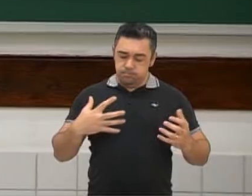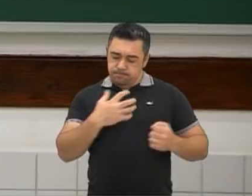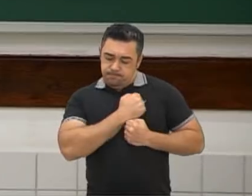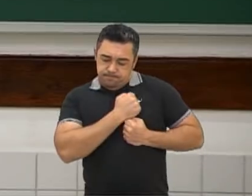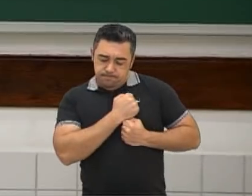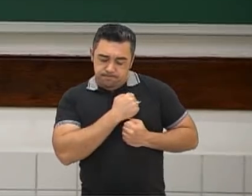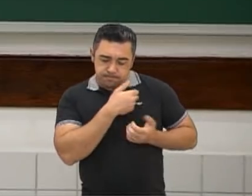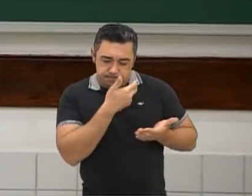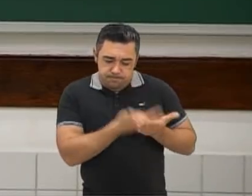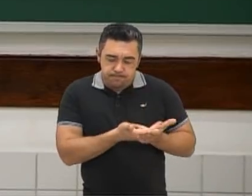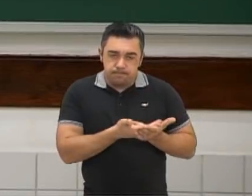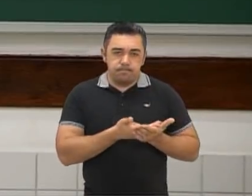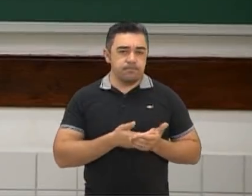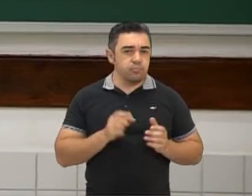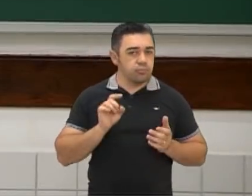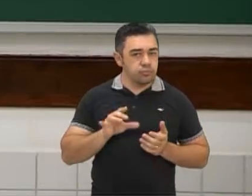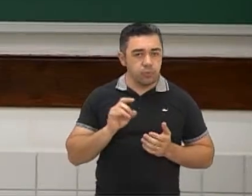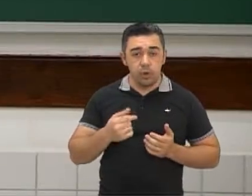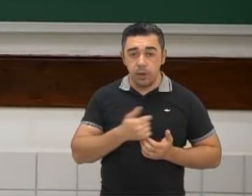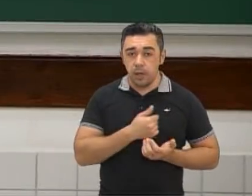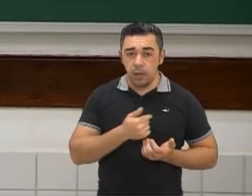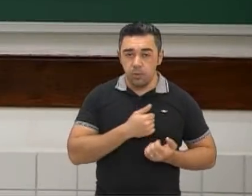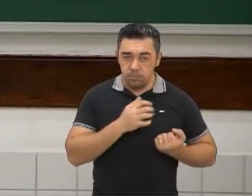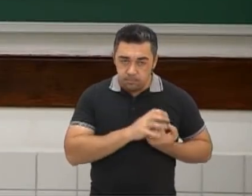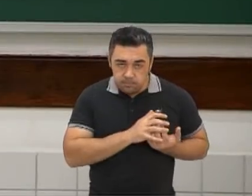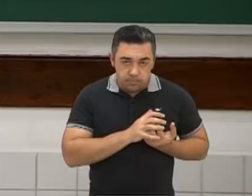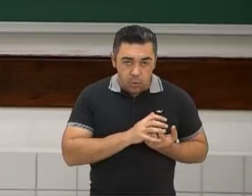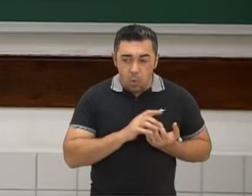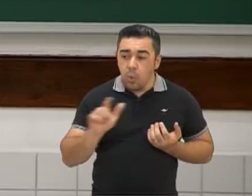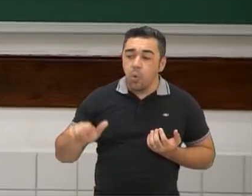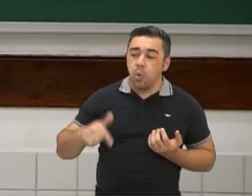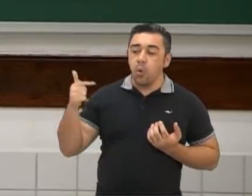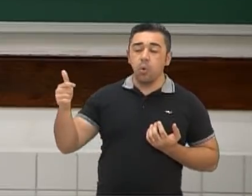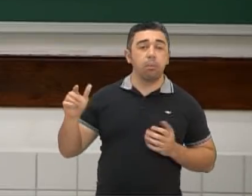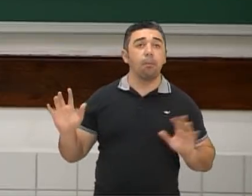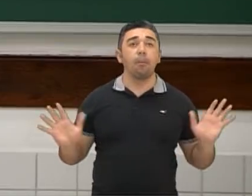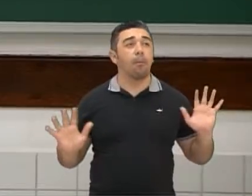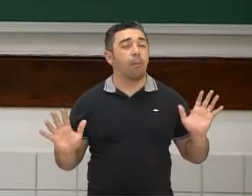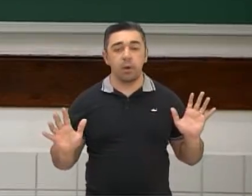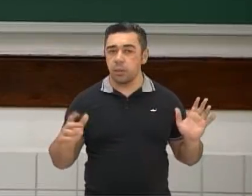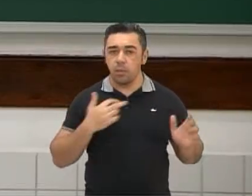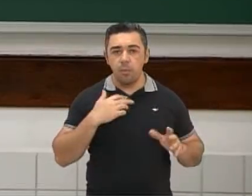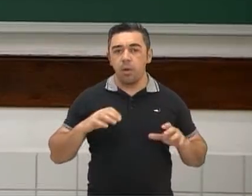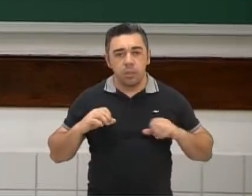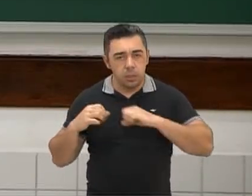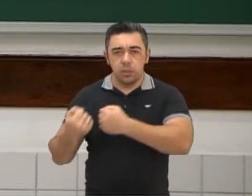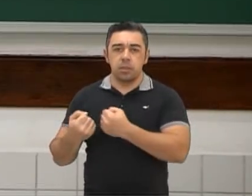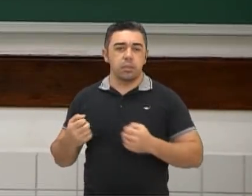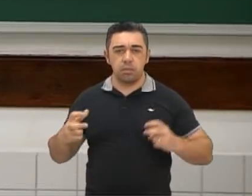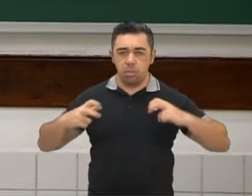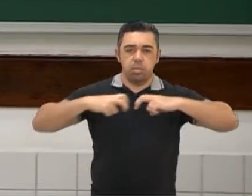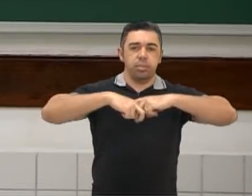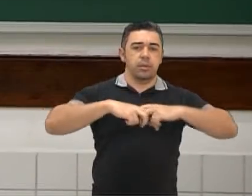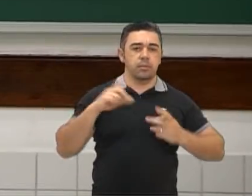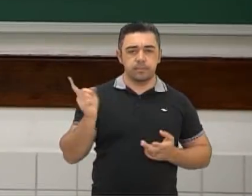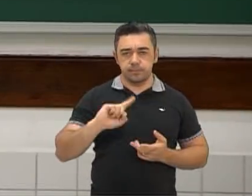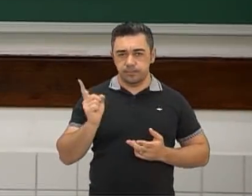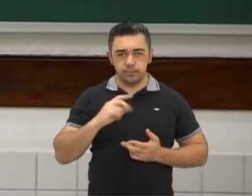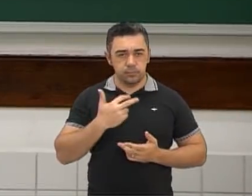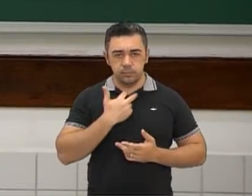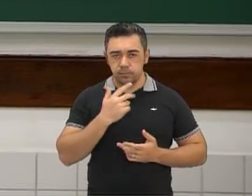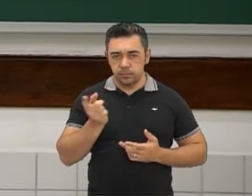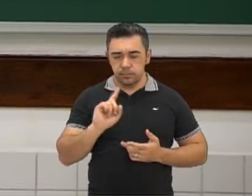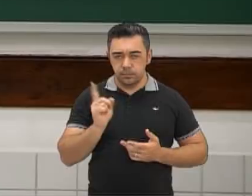agarrado pelo adversário. Somente o jogador que está com a bola. Então, os outros que não estão segurando a bola, eles não podem